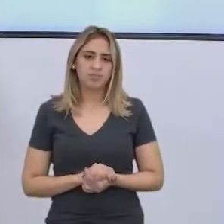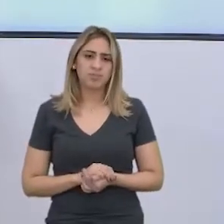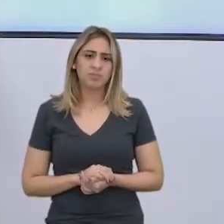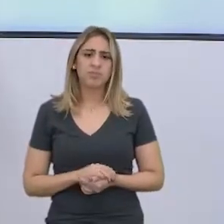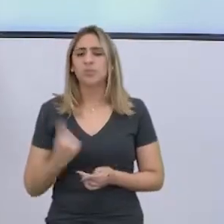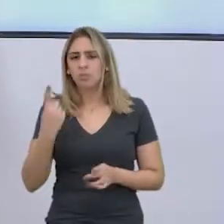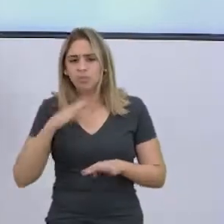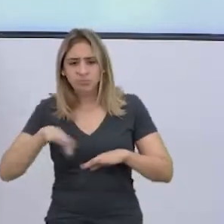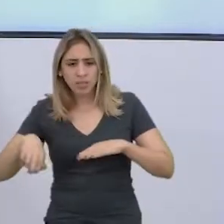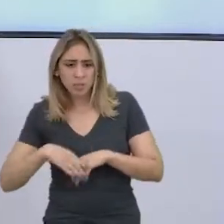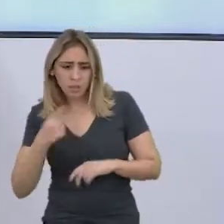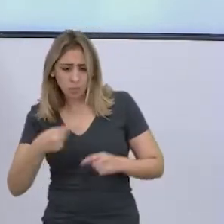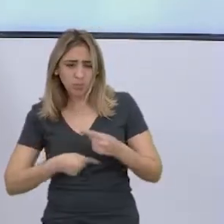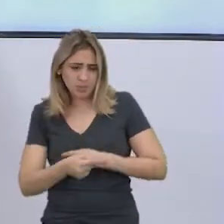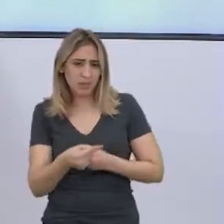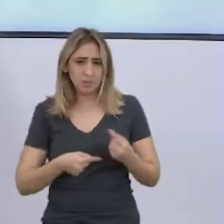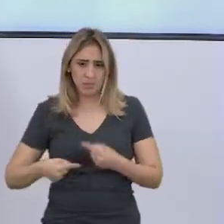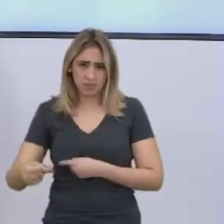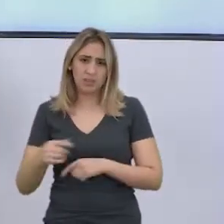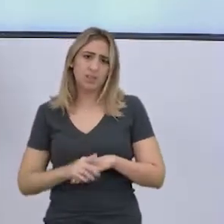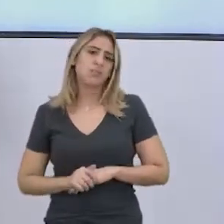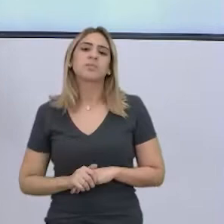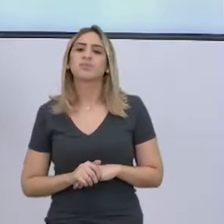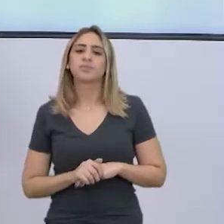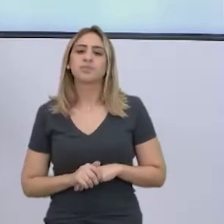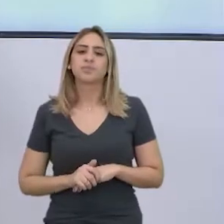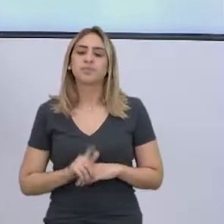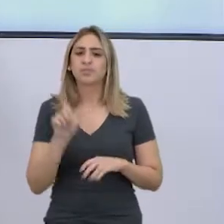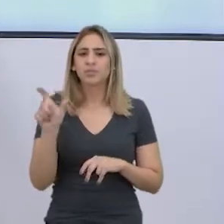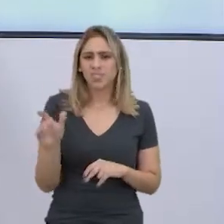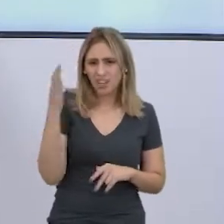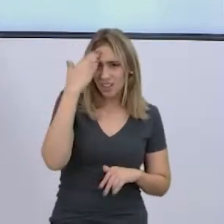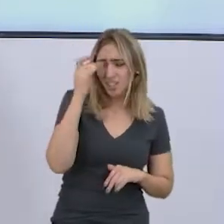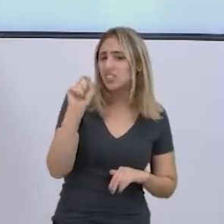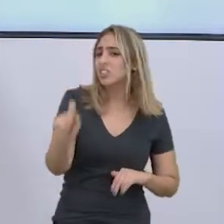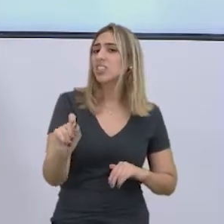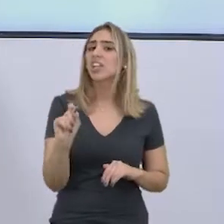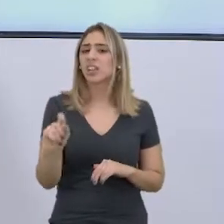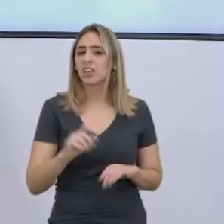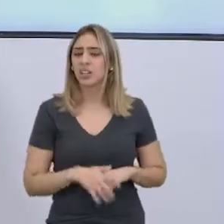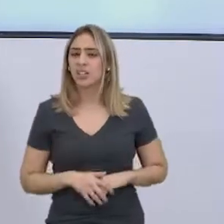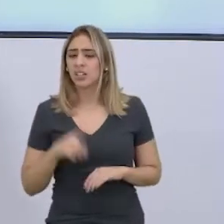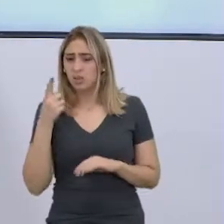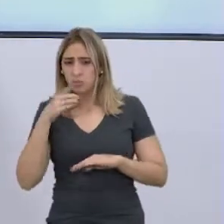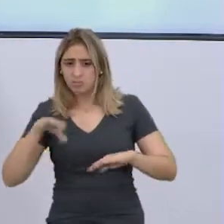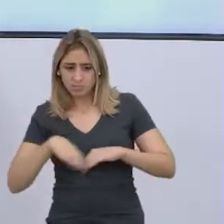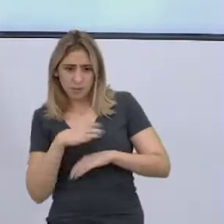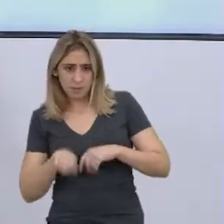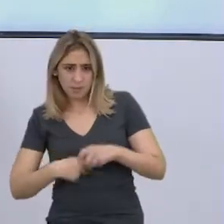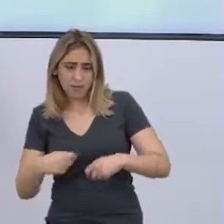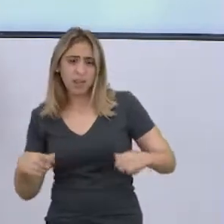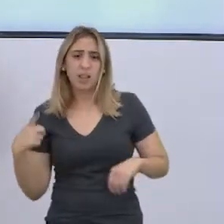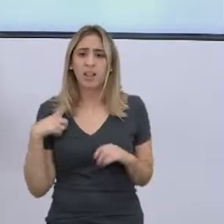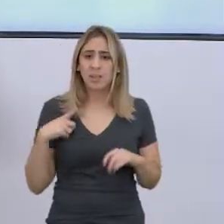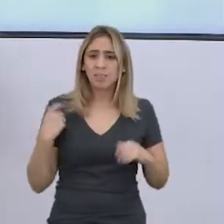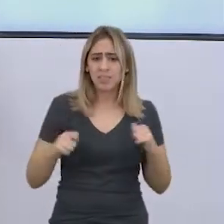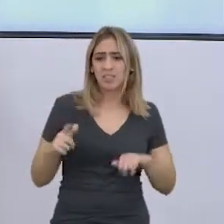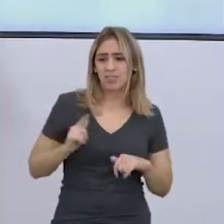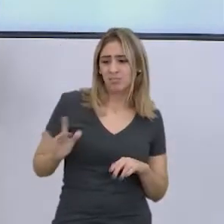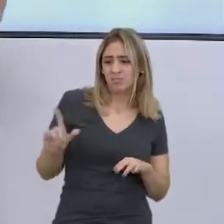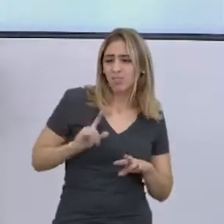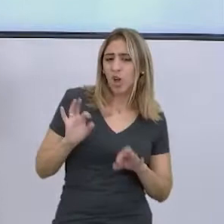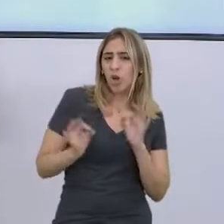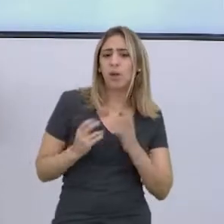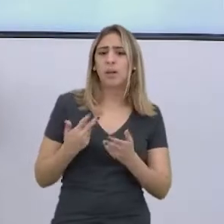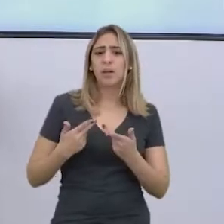um par de sapato por semana, você entende que esse um par de sapato, ele tem que valer pelo que